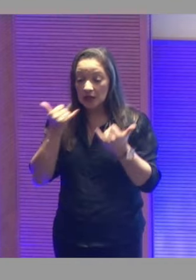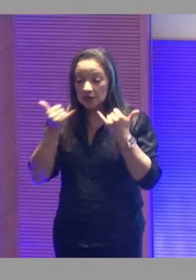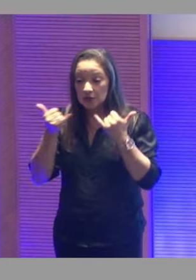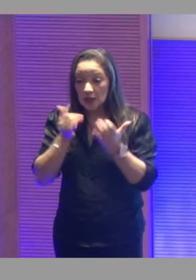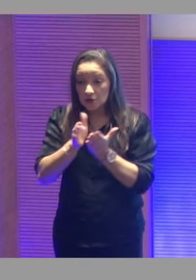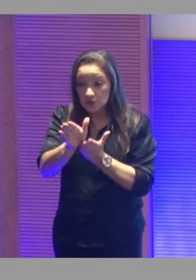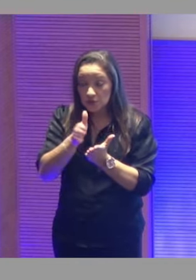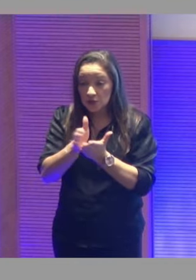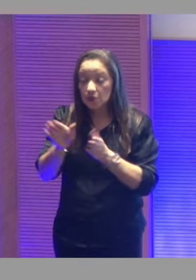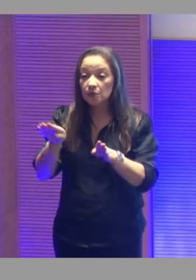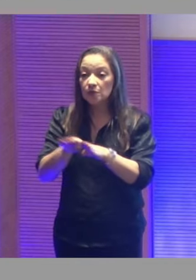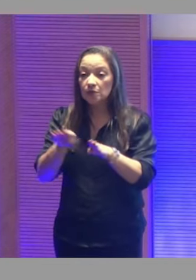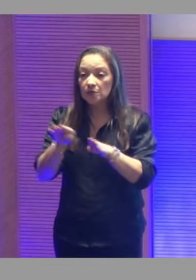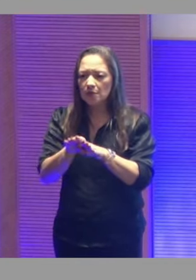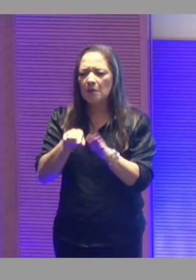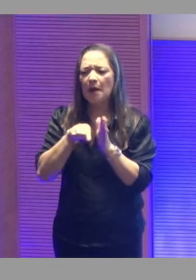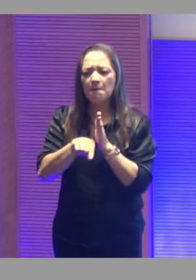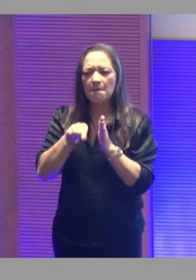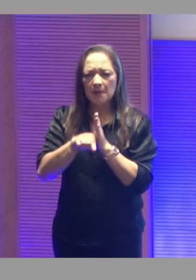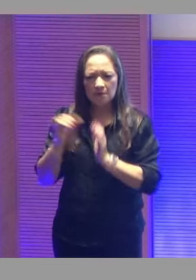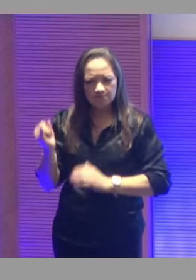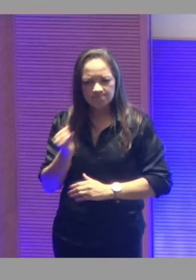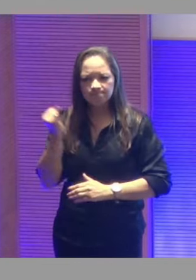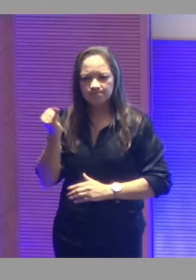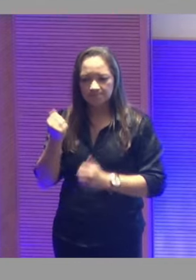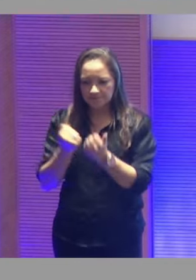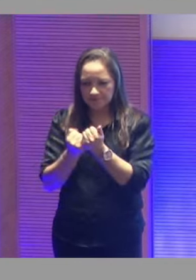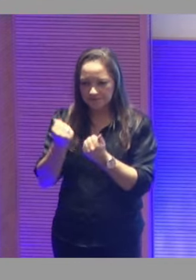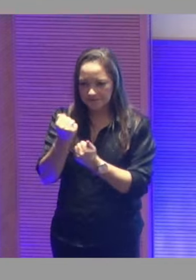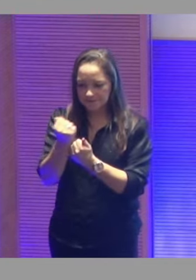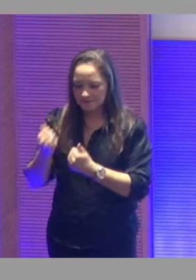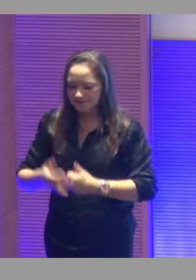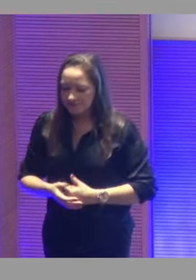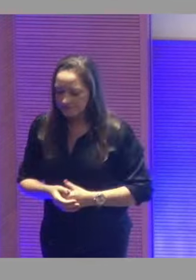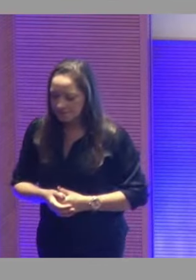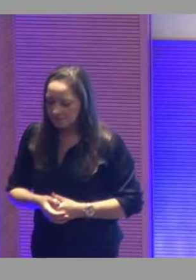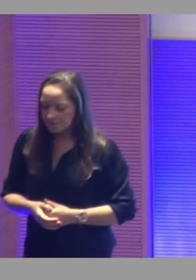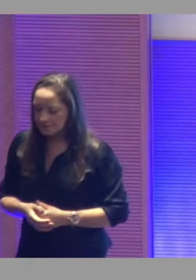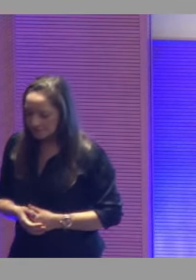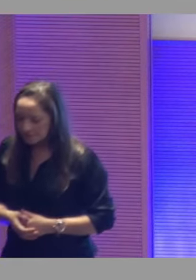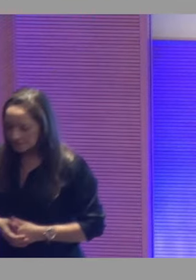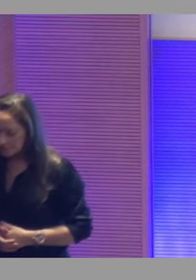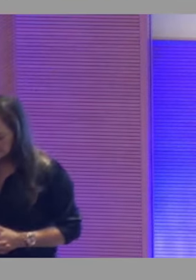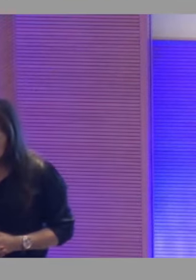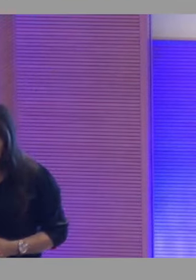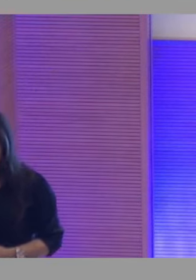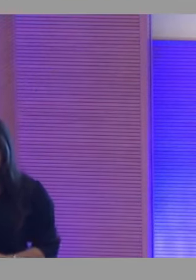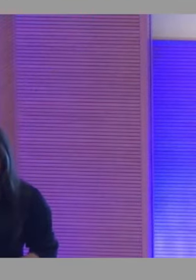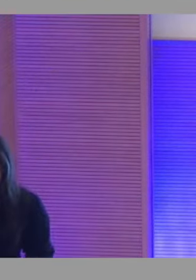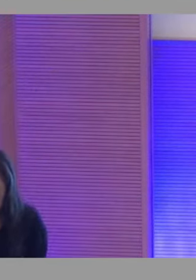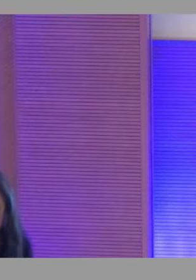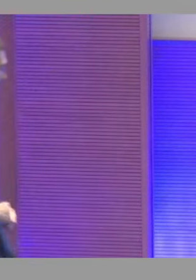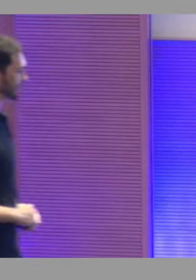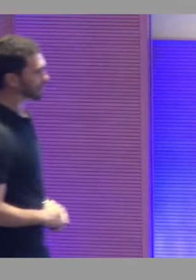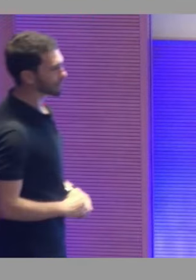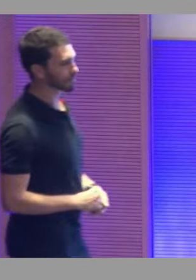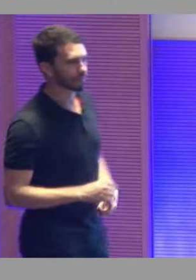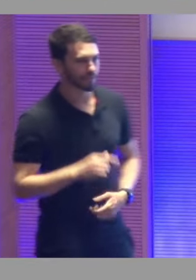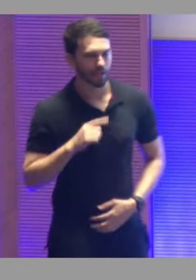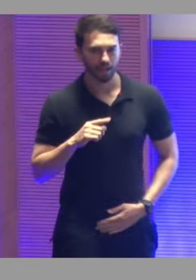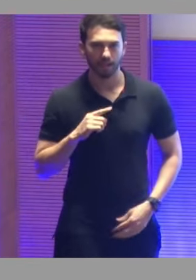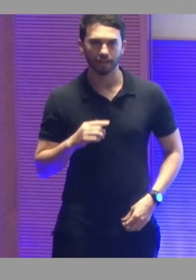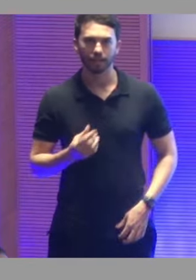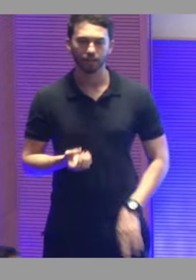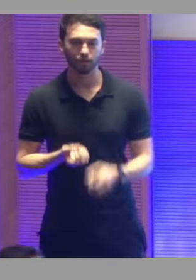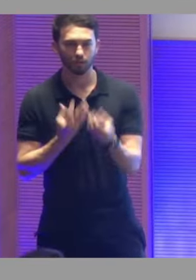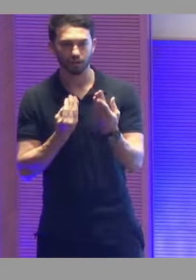emissão Mas também essa sondagem Tão rica que a gente faz todos os anos com vocês a gente tem os dados fresquinhos que foram eh que